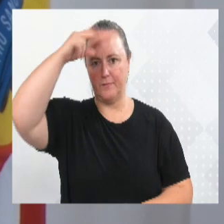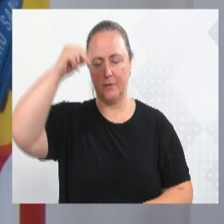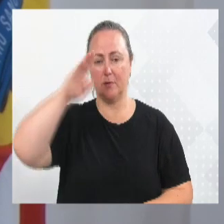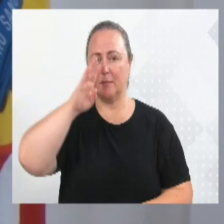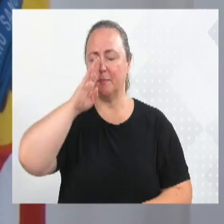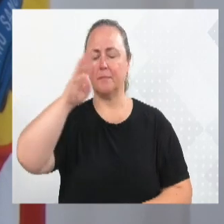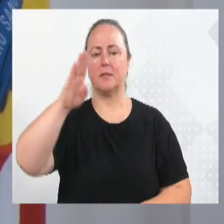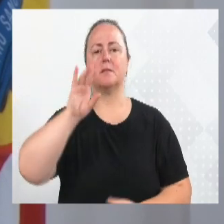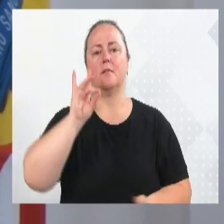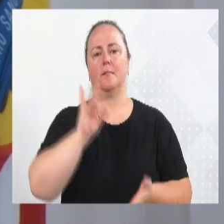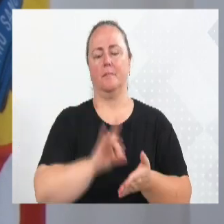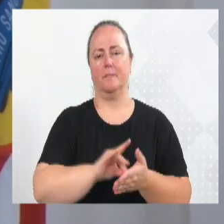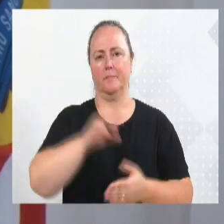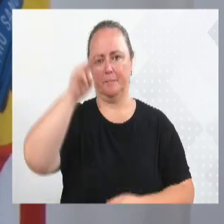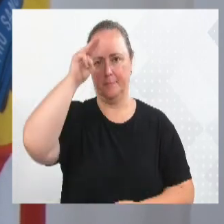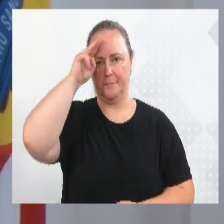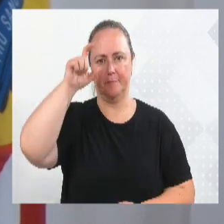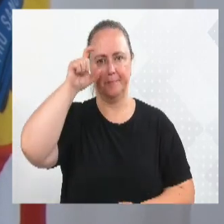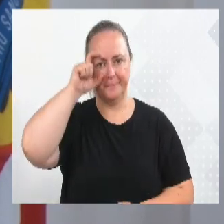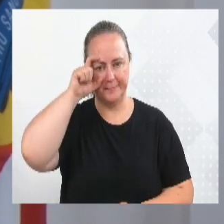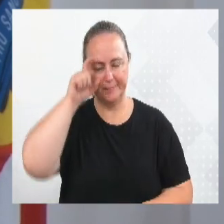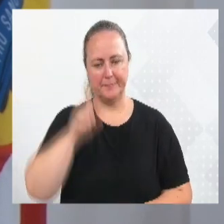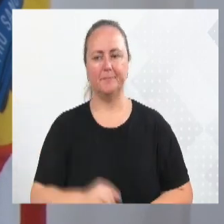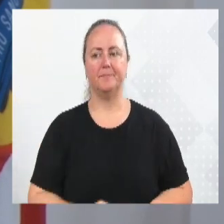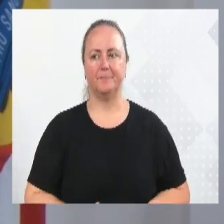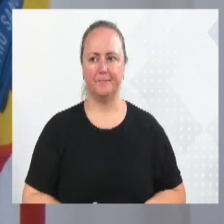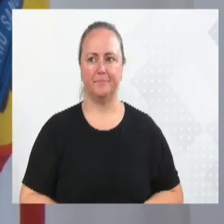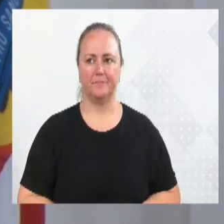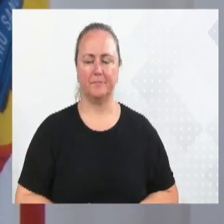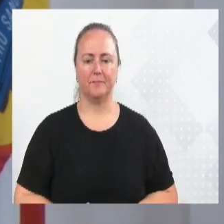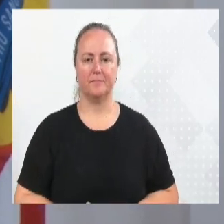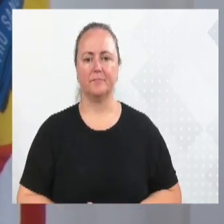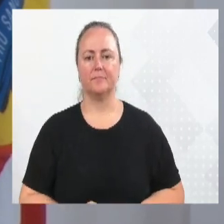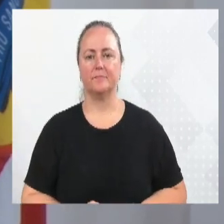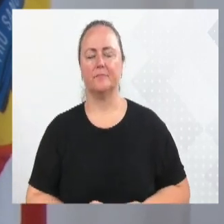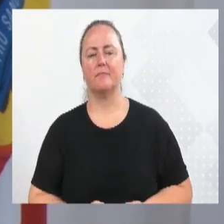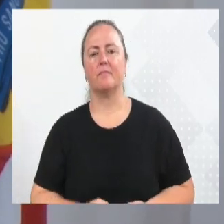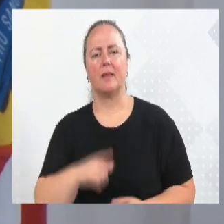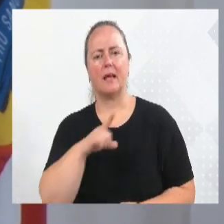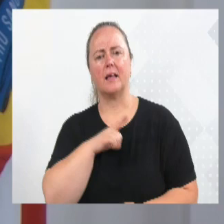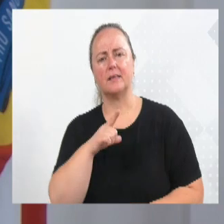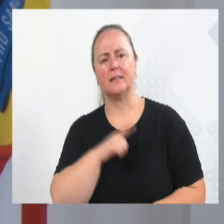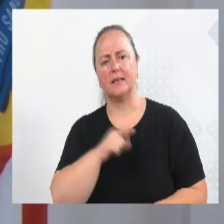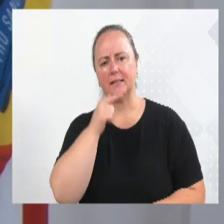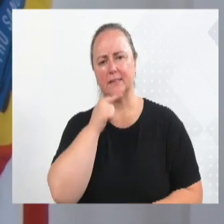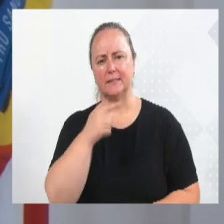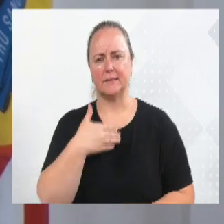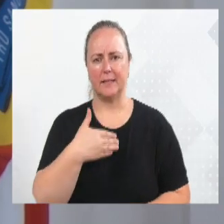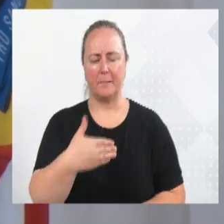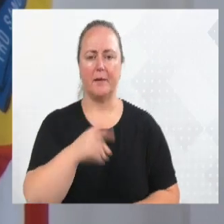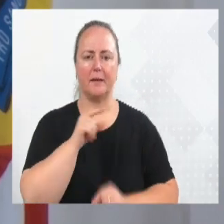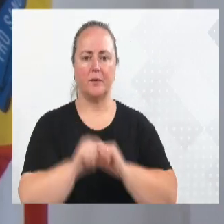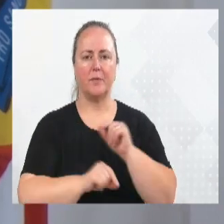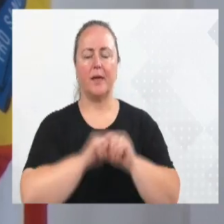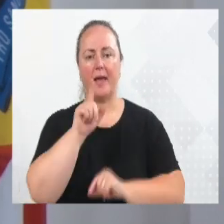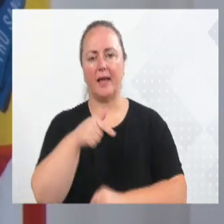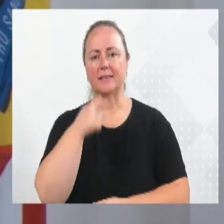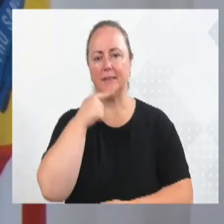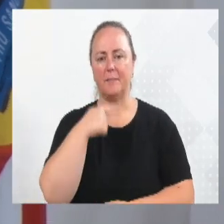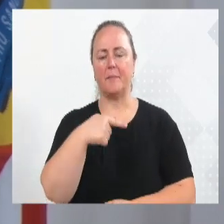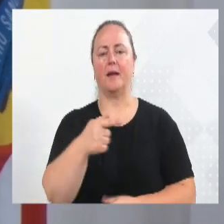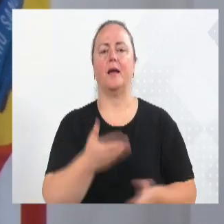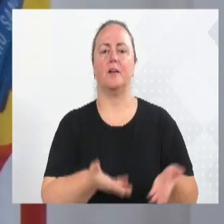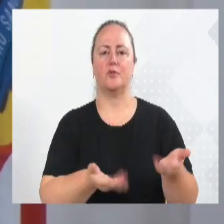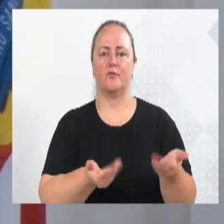na figura da vice-prefeita Maria Regina nós estamos tendo essa semana a primeira semana de juventude da história